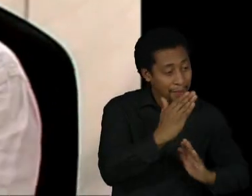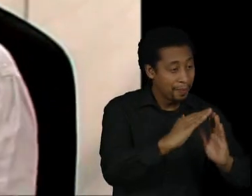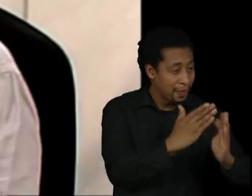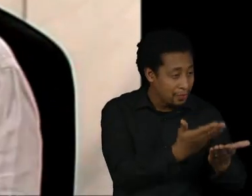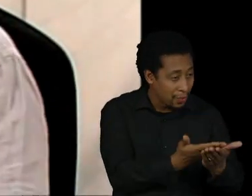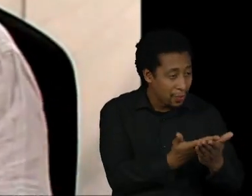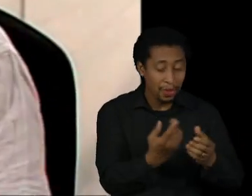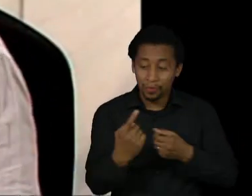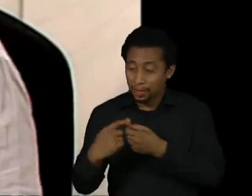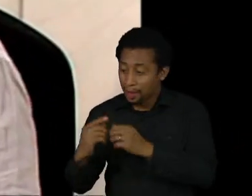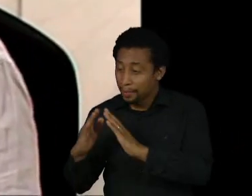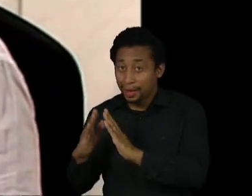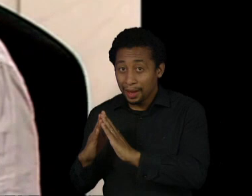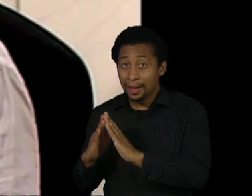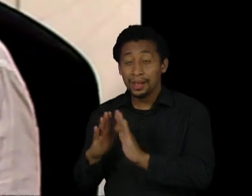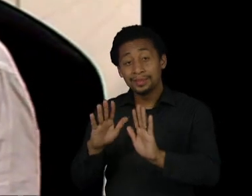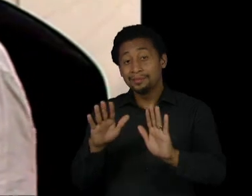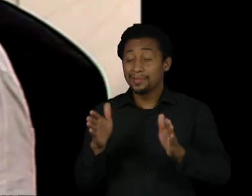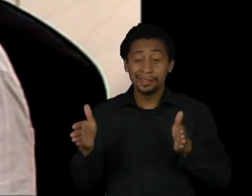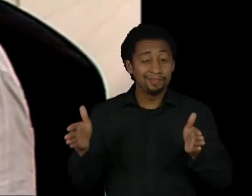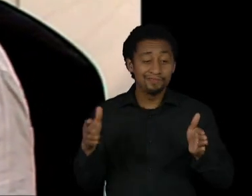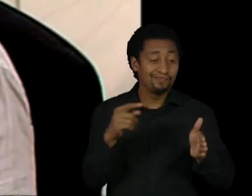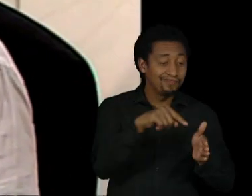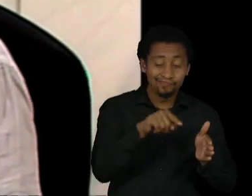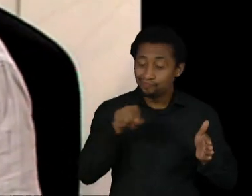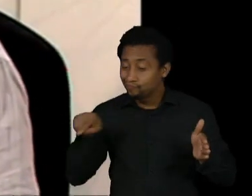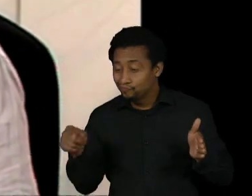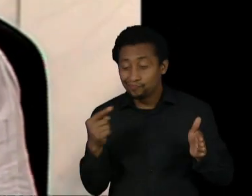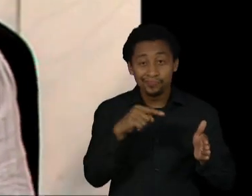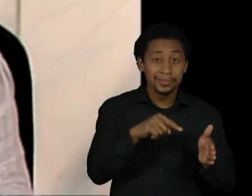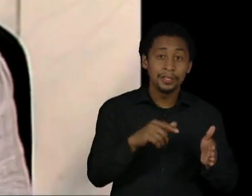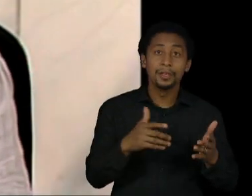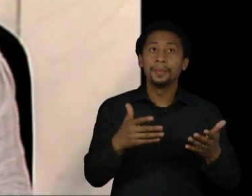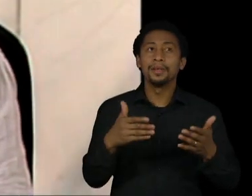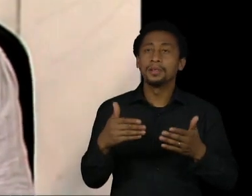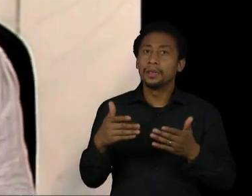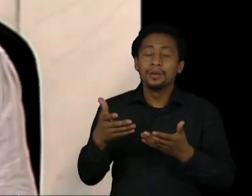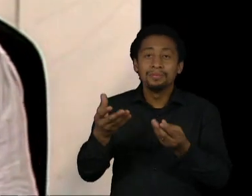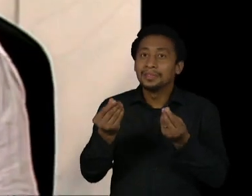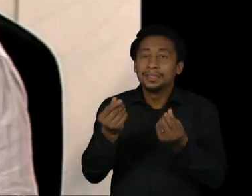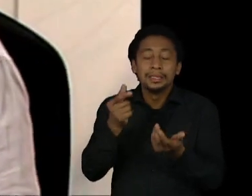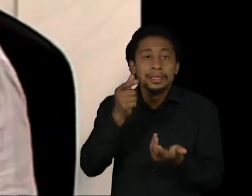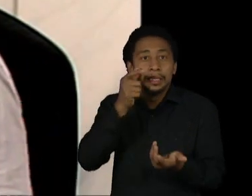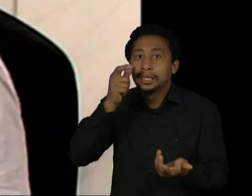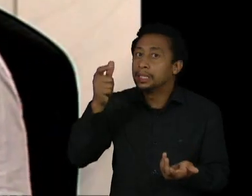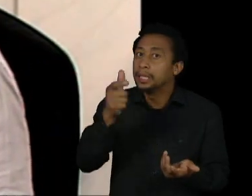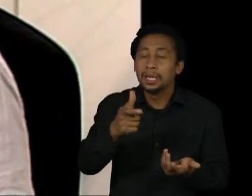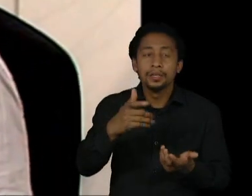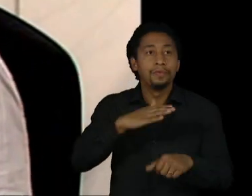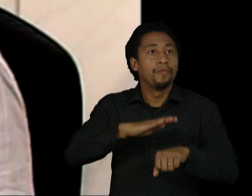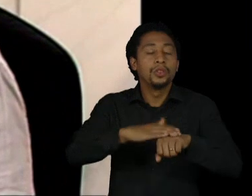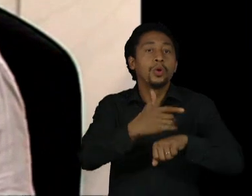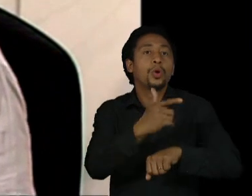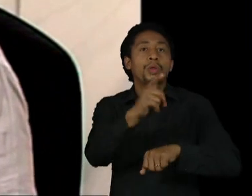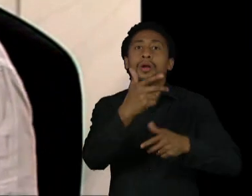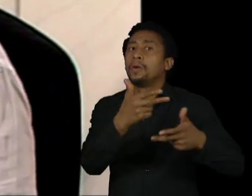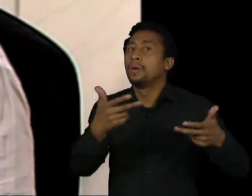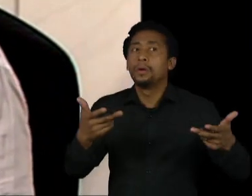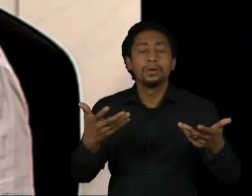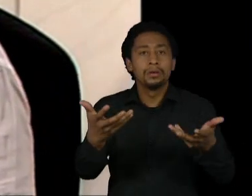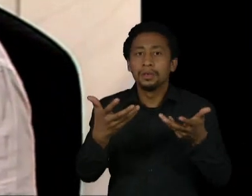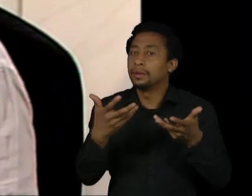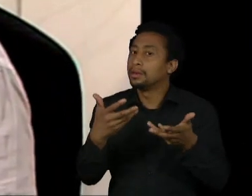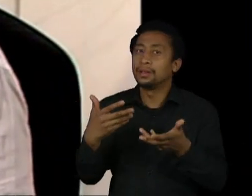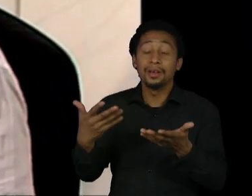muito interessado. Evidentemente no Brasil, né? E a janela para o Brasil, naquele tempo não existia televisão, era